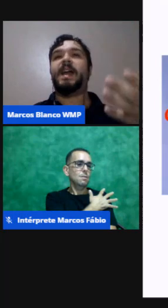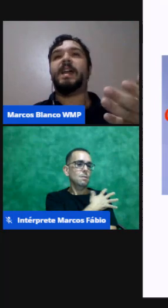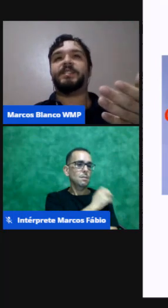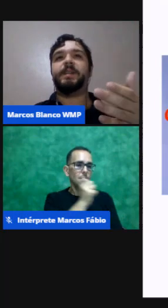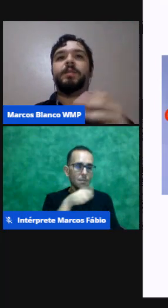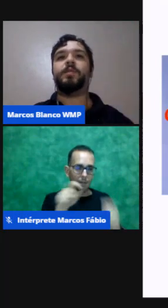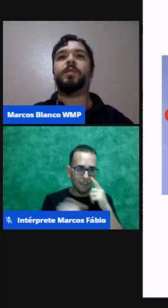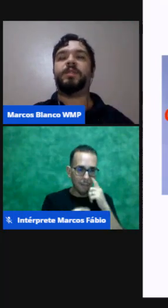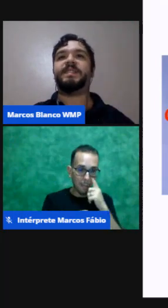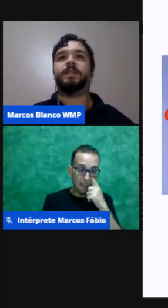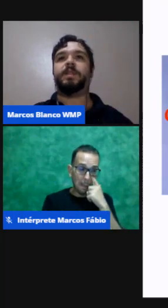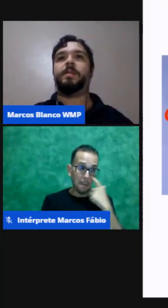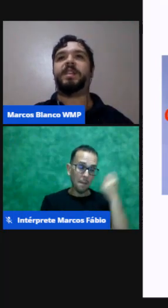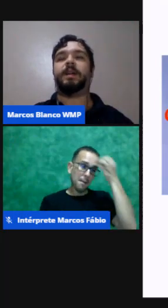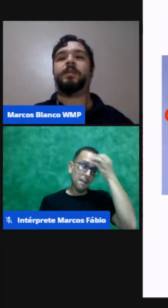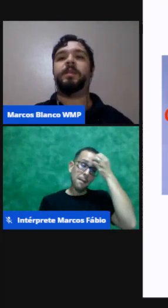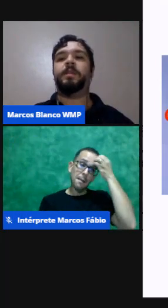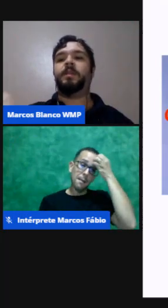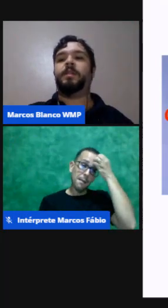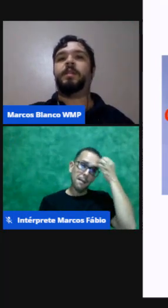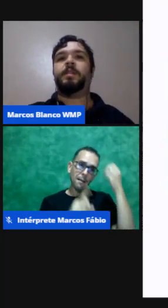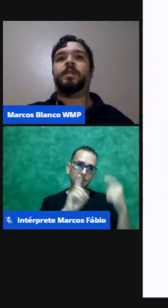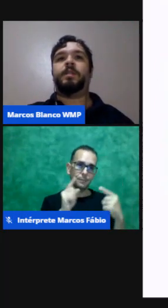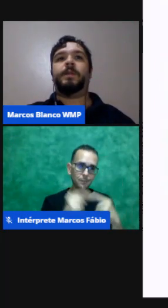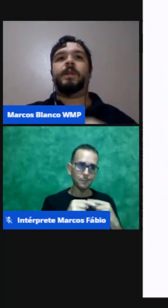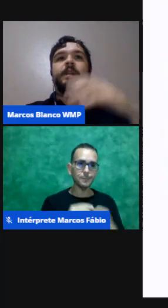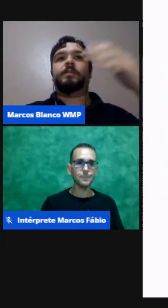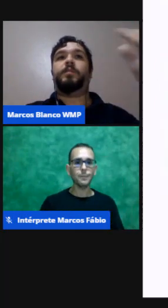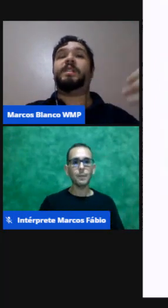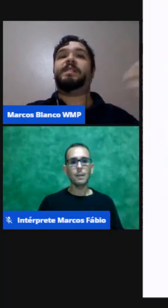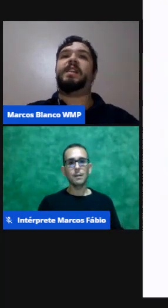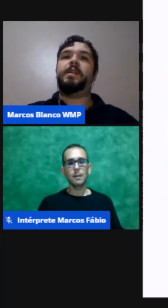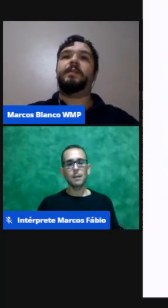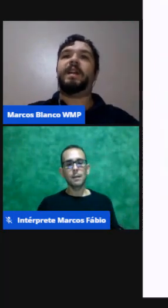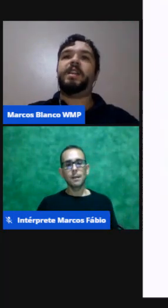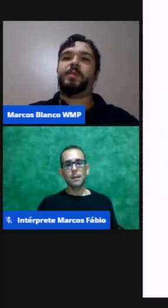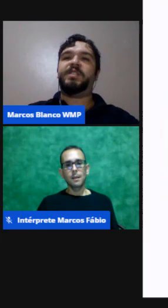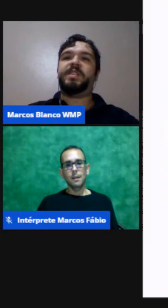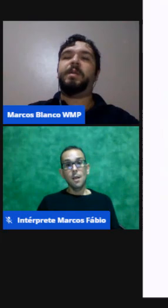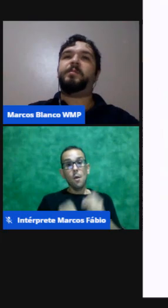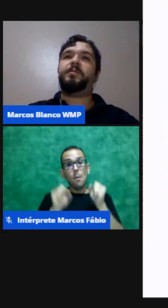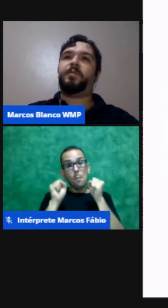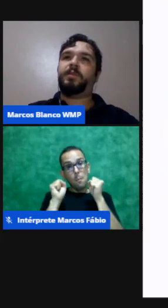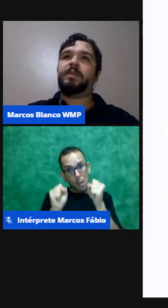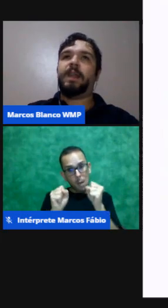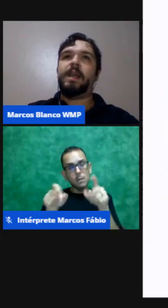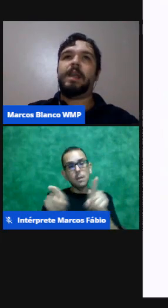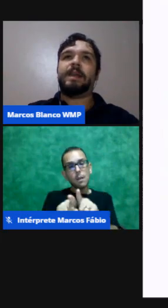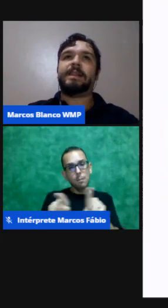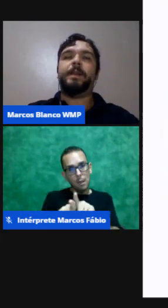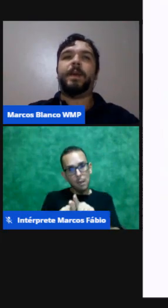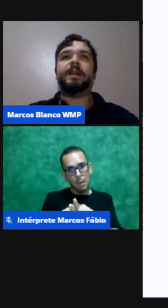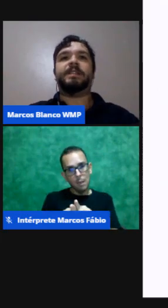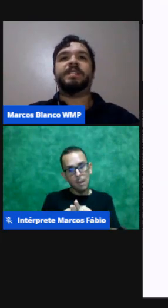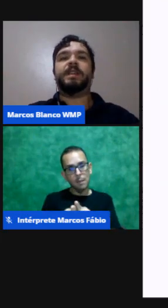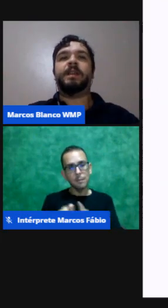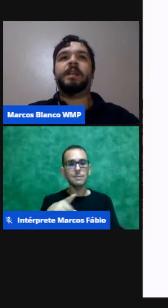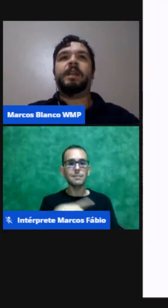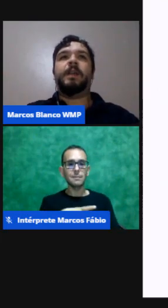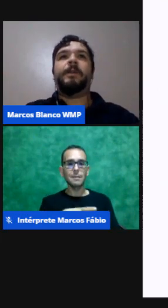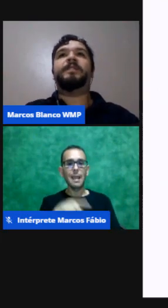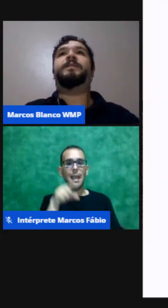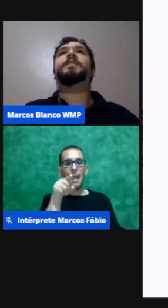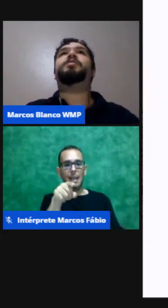os ciclos iniciais, né? Do ensino fundamental. Pode, que nem eu falei, a gente pode também ter essa